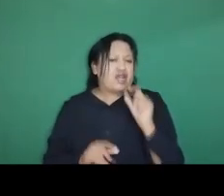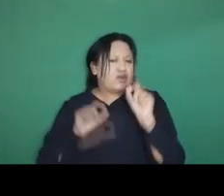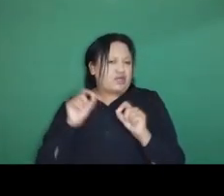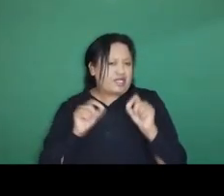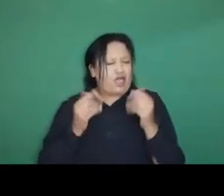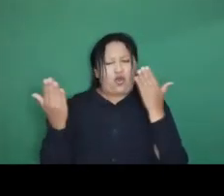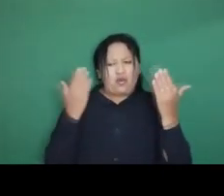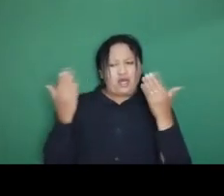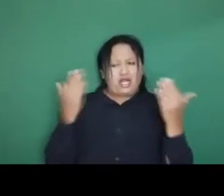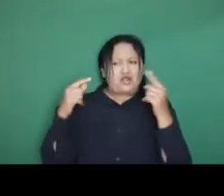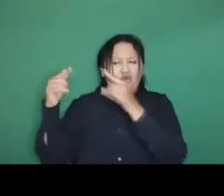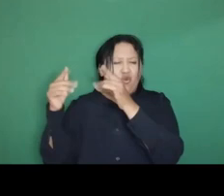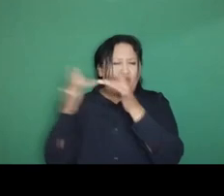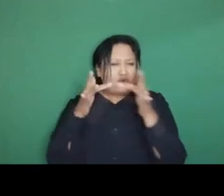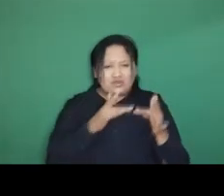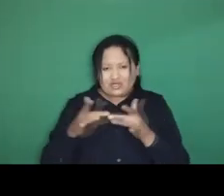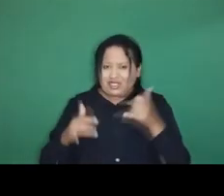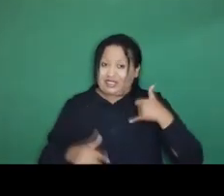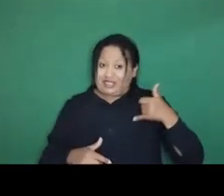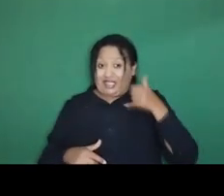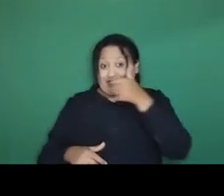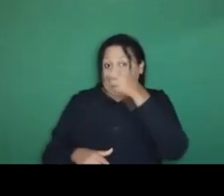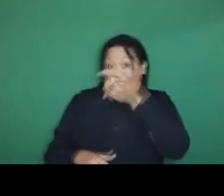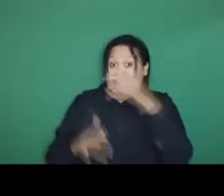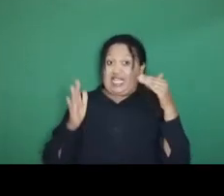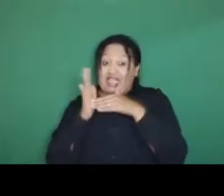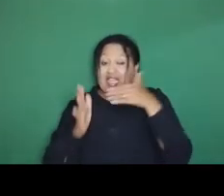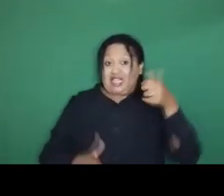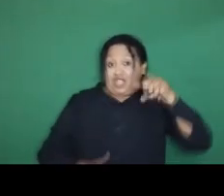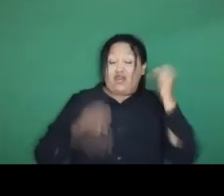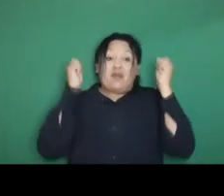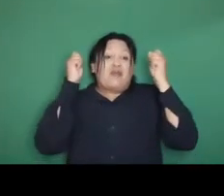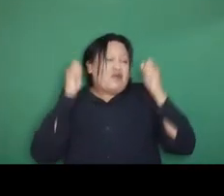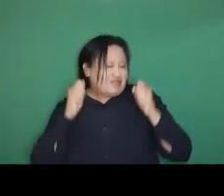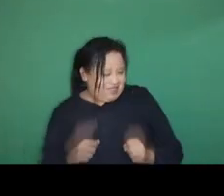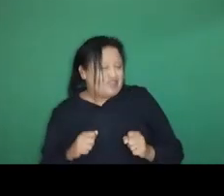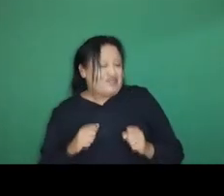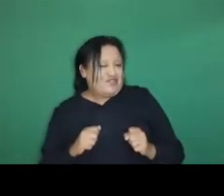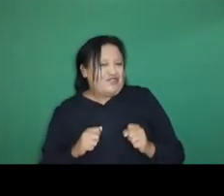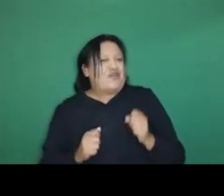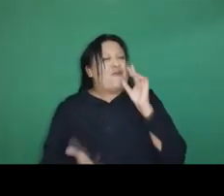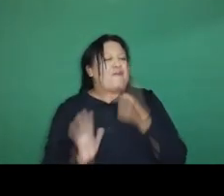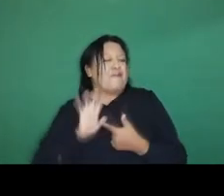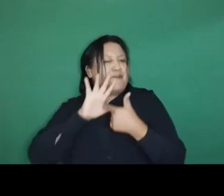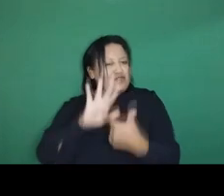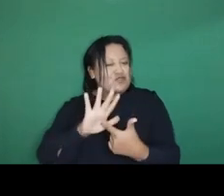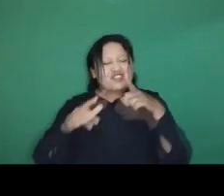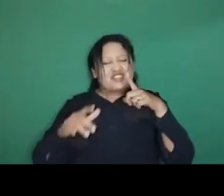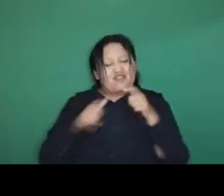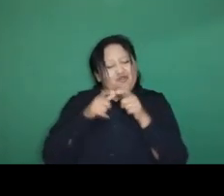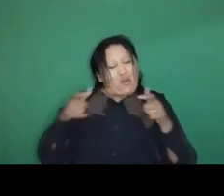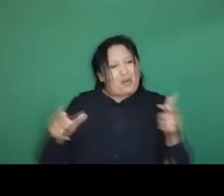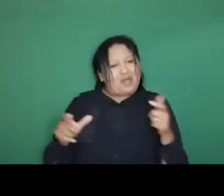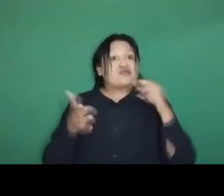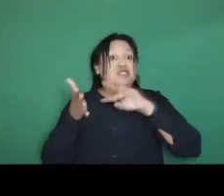comparando quantitativo de pessoas do grupo etário de 15 a 19 anos é possível afirmar que houve um aumento significativo